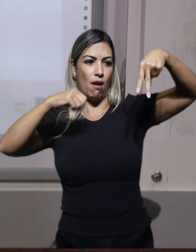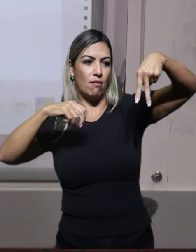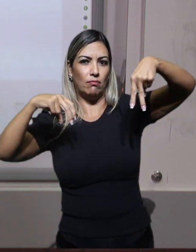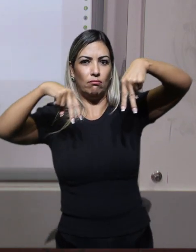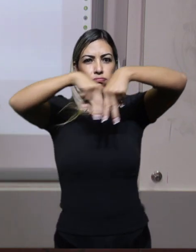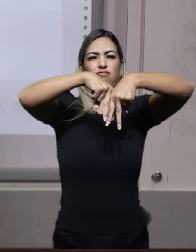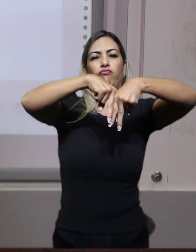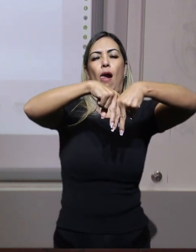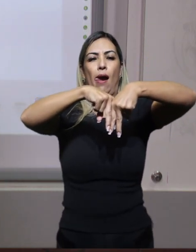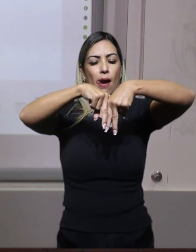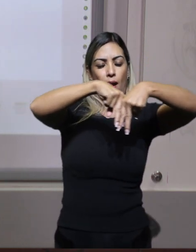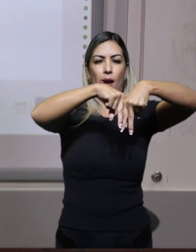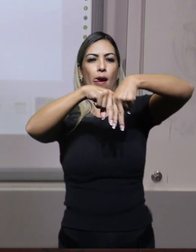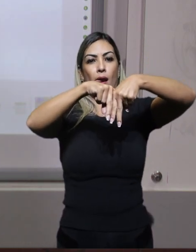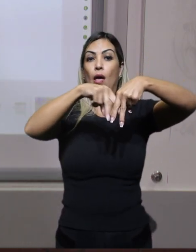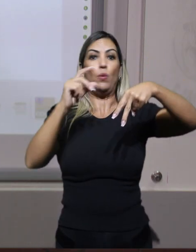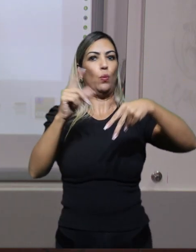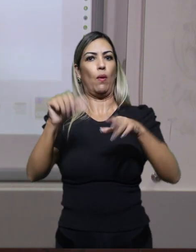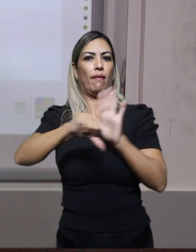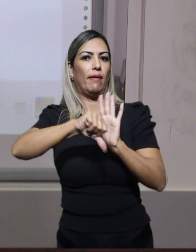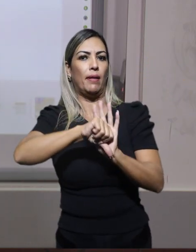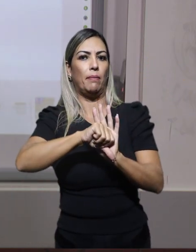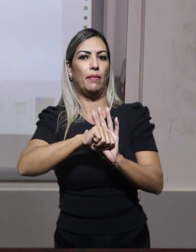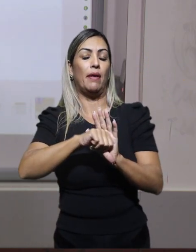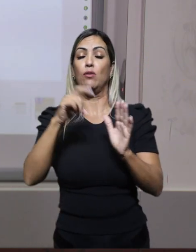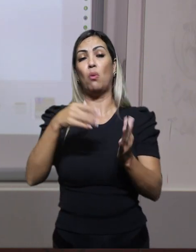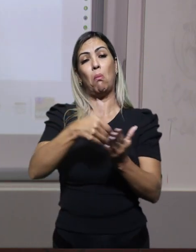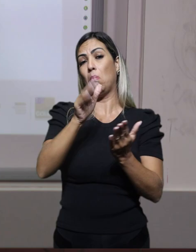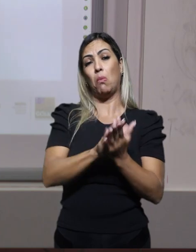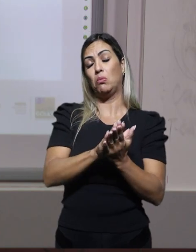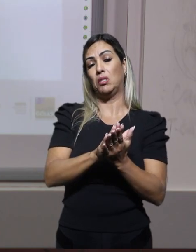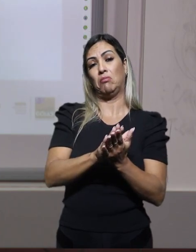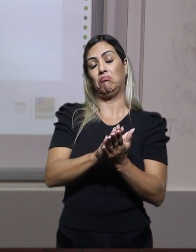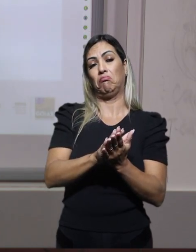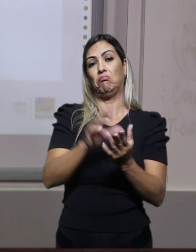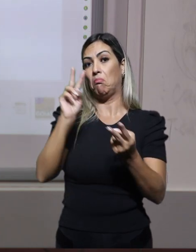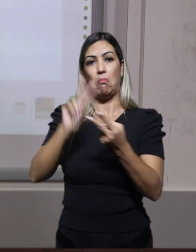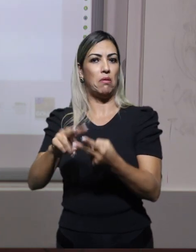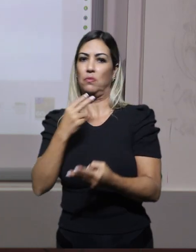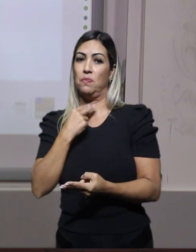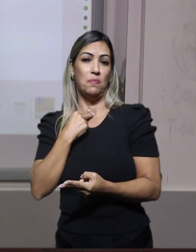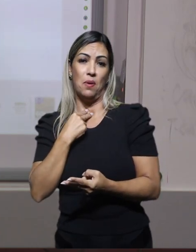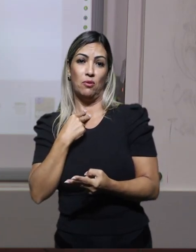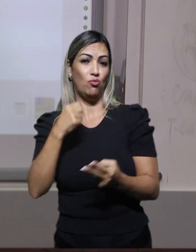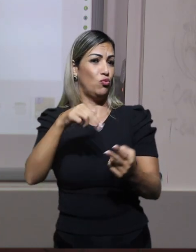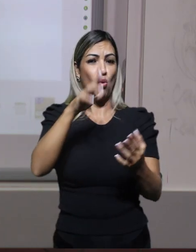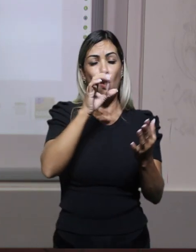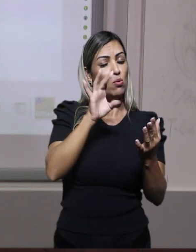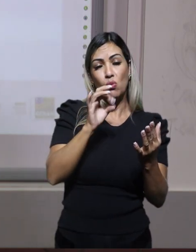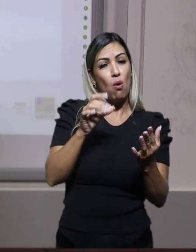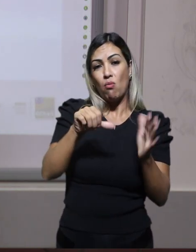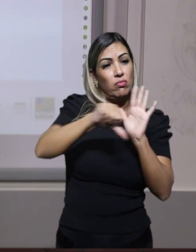ônibus, ela não era crime, ela era no máximo uma contravenção penal e ninguém pode ficar preso por uma contravenção penal.